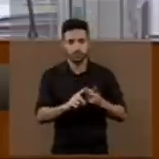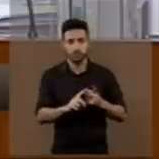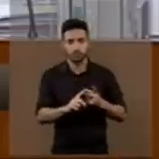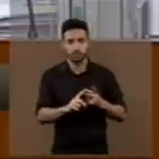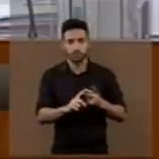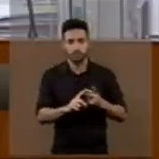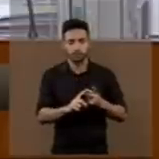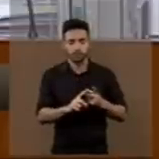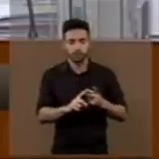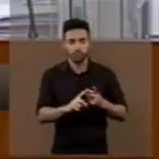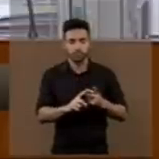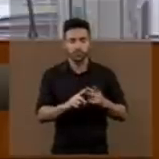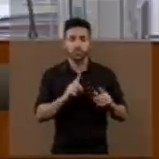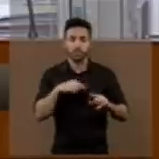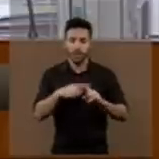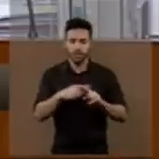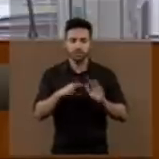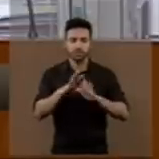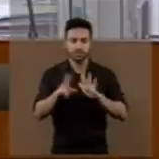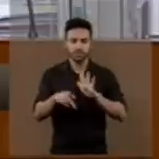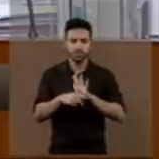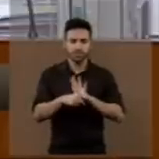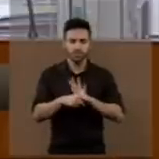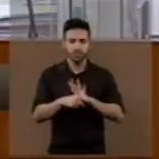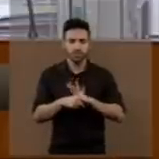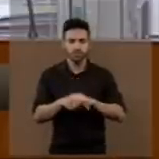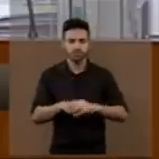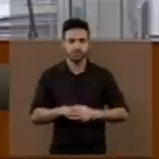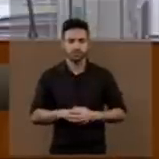9.822, portanto, e a medida provisória,